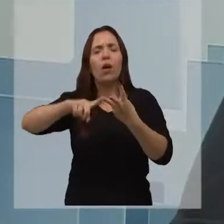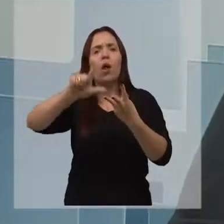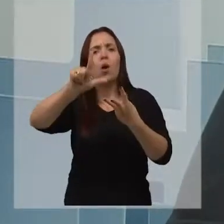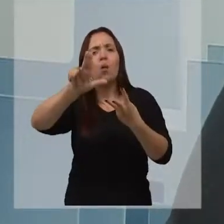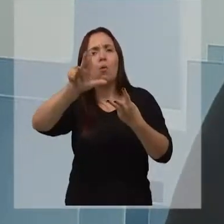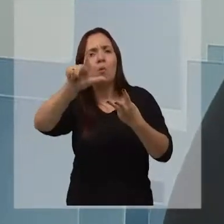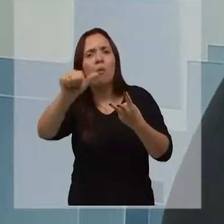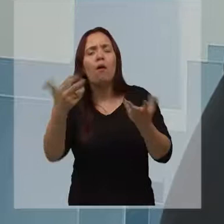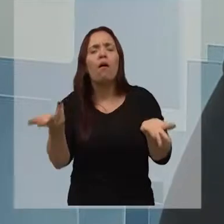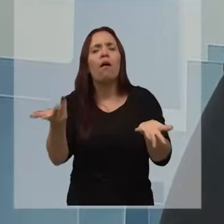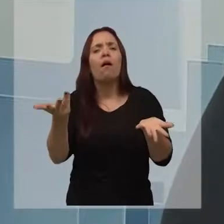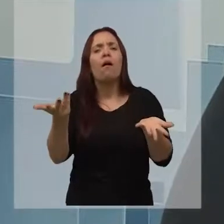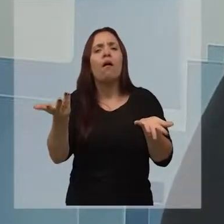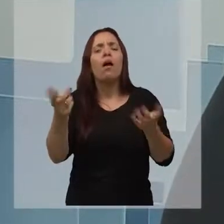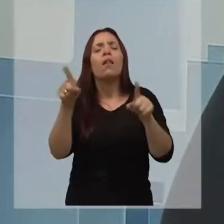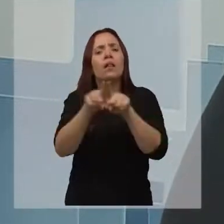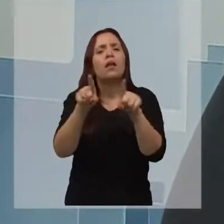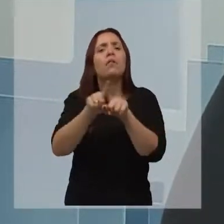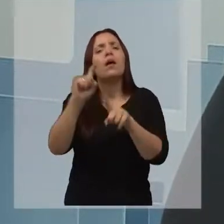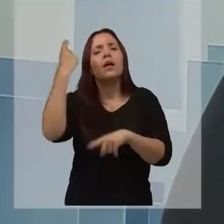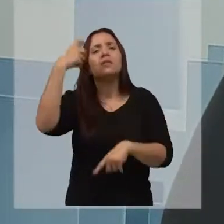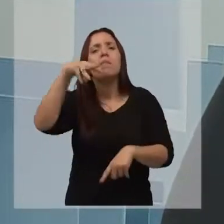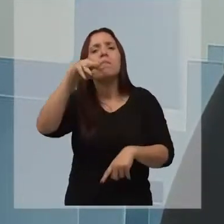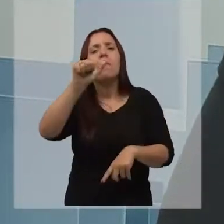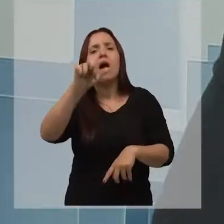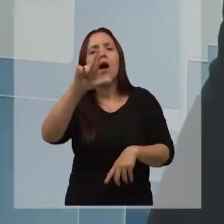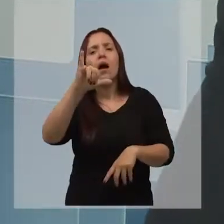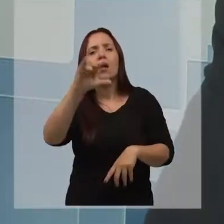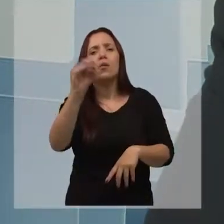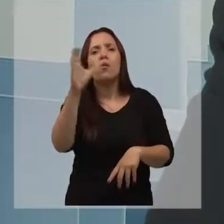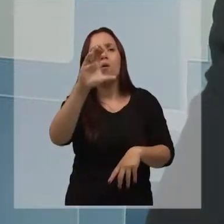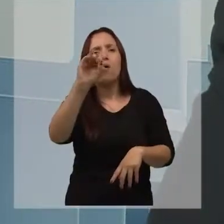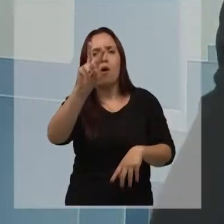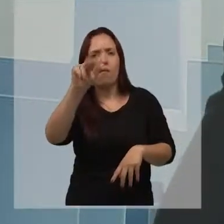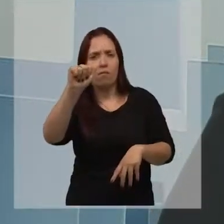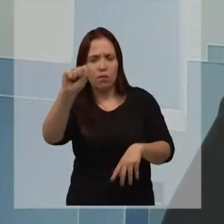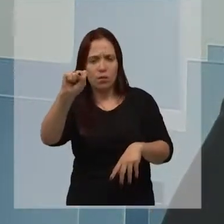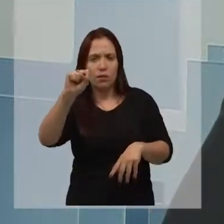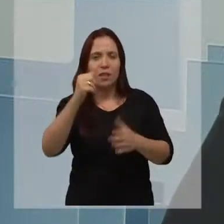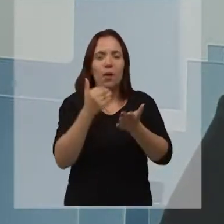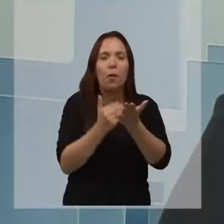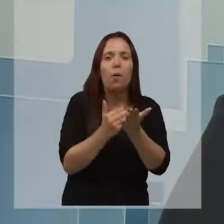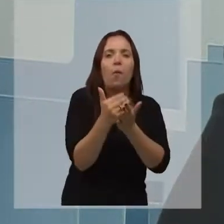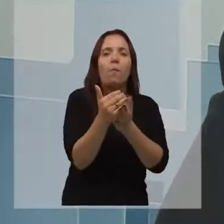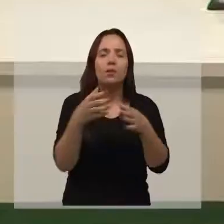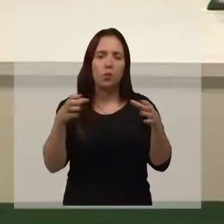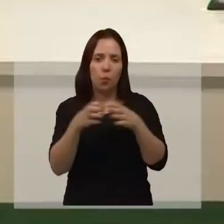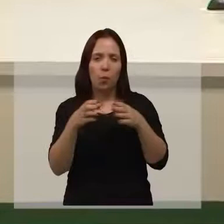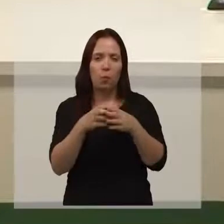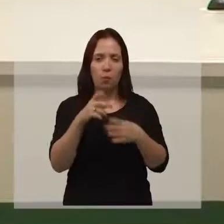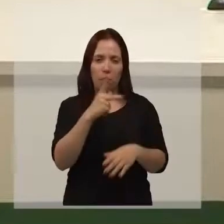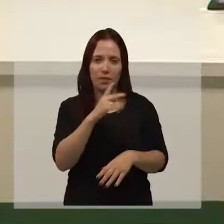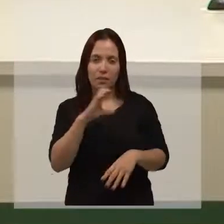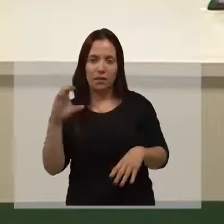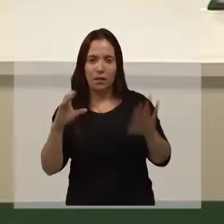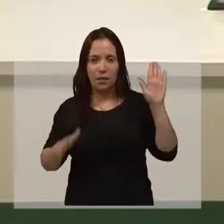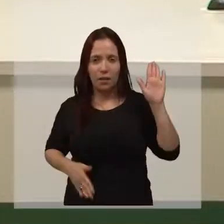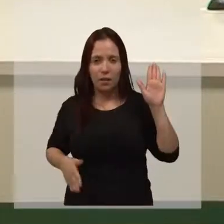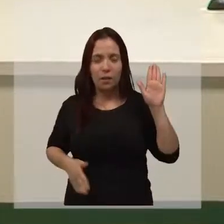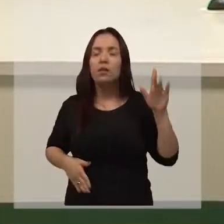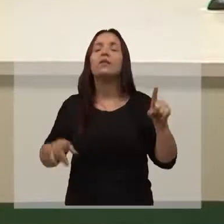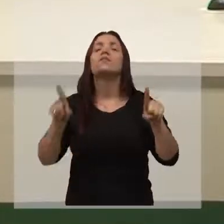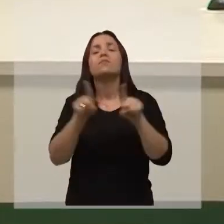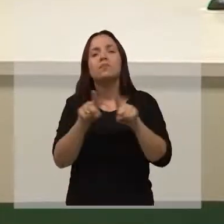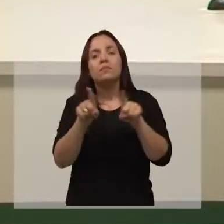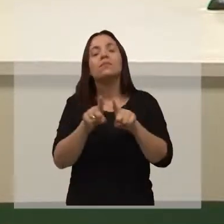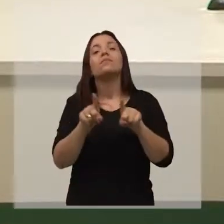governo Mário Covas, né, lá atrás, foi quando iniciou o PCC, né, Luiz? Exatamente. Ou no governo do senhor